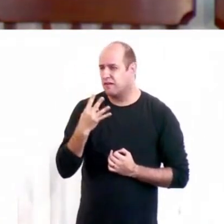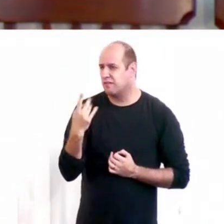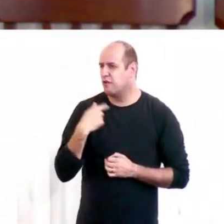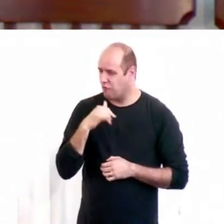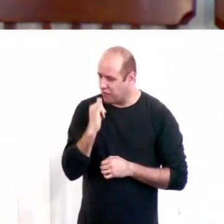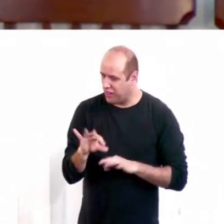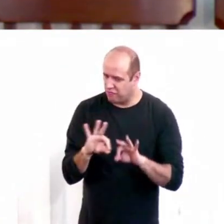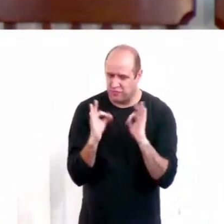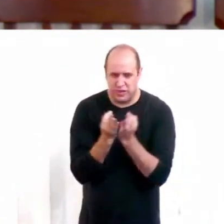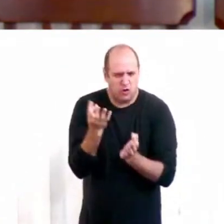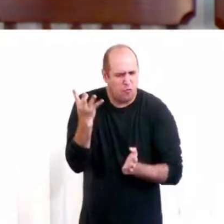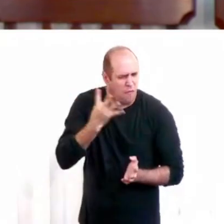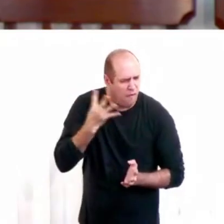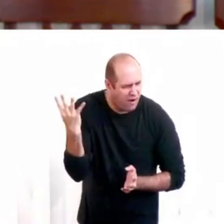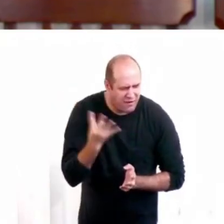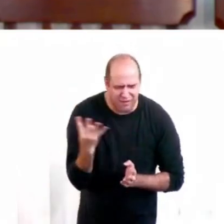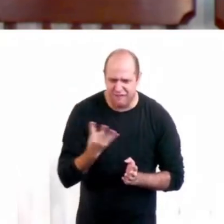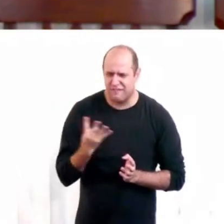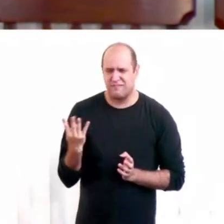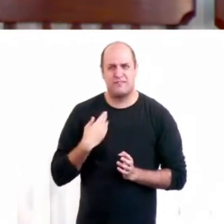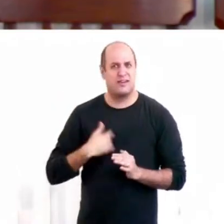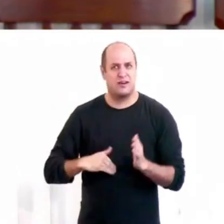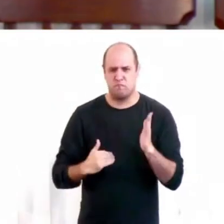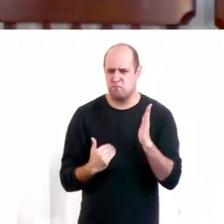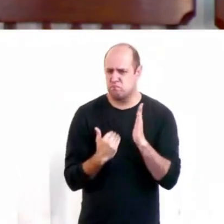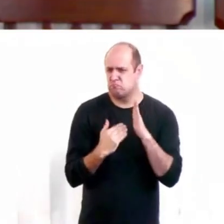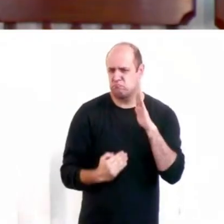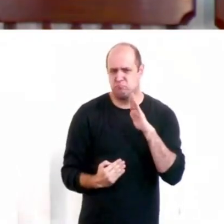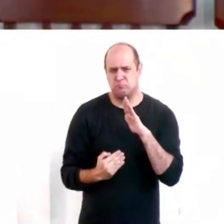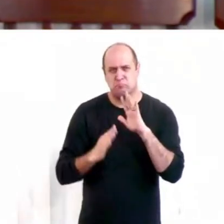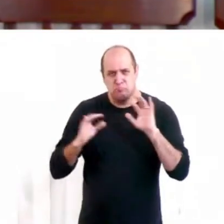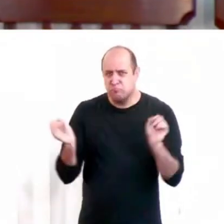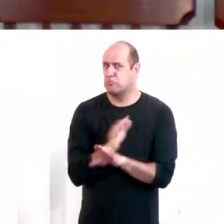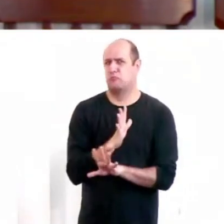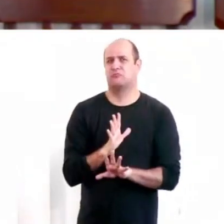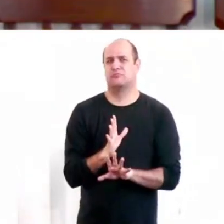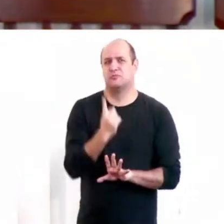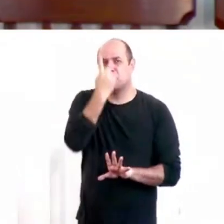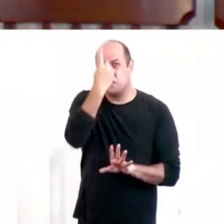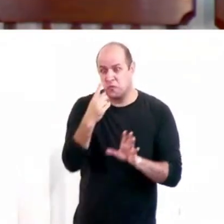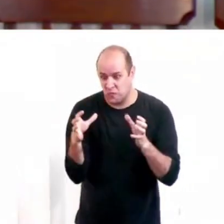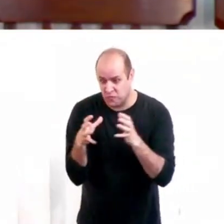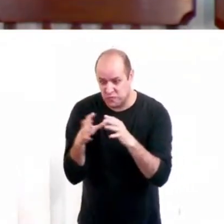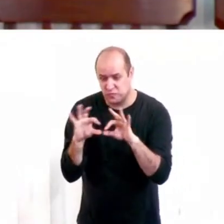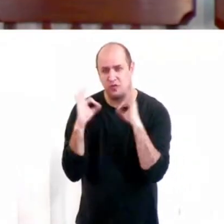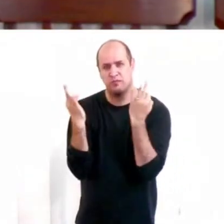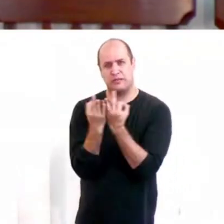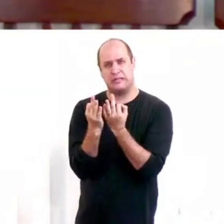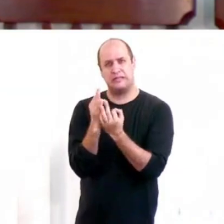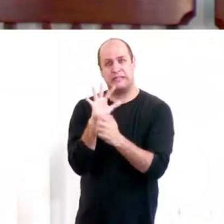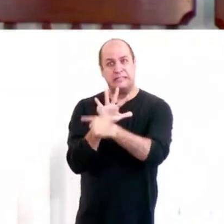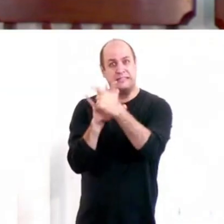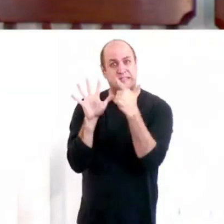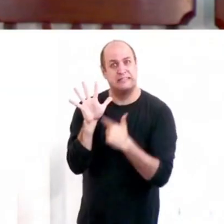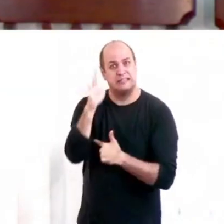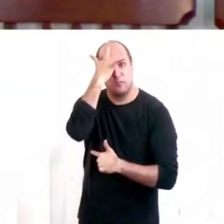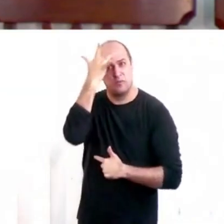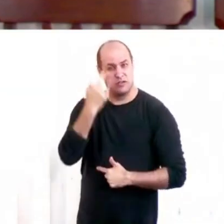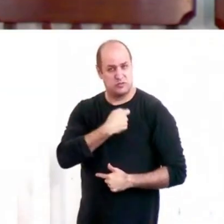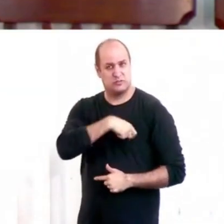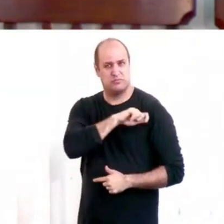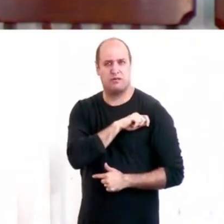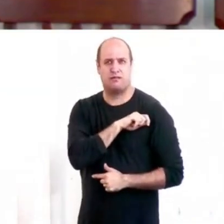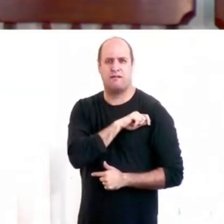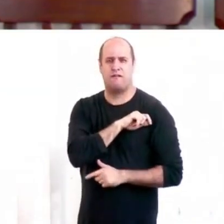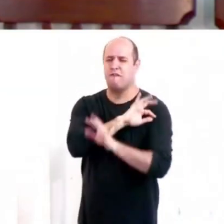família, quarta-feira à noite minha agenda está fechada, um núcleo familiar com 5 espanhóis. Essa é a maior alegria.